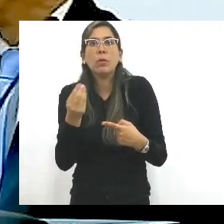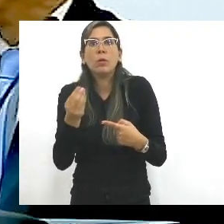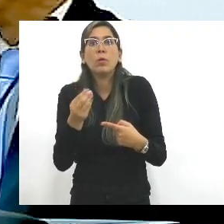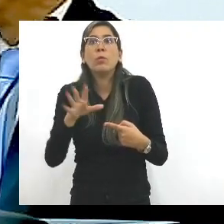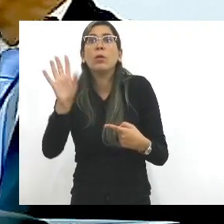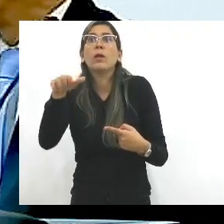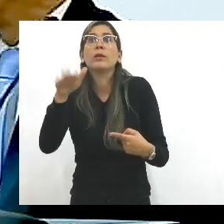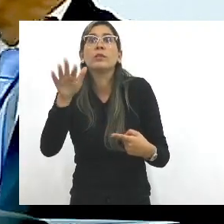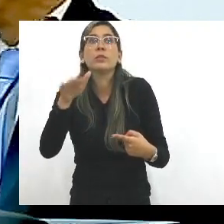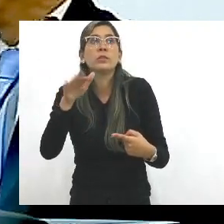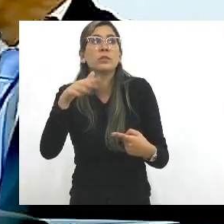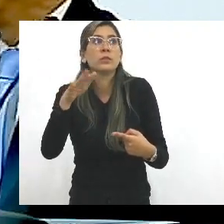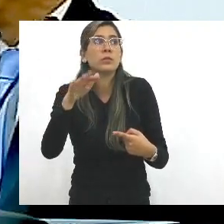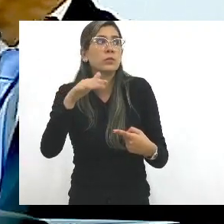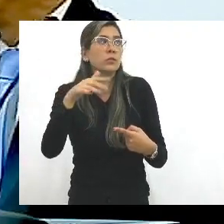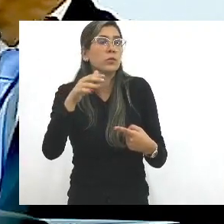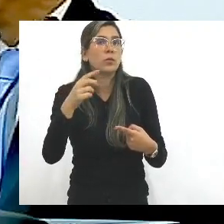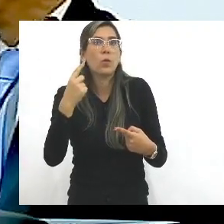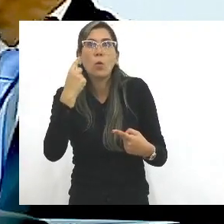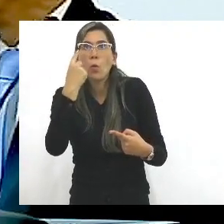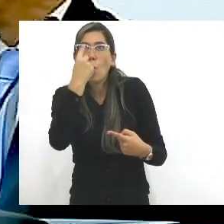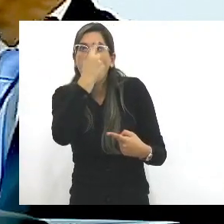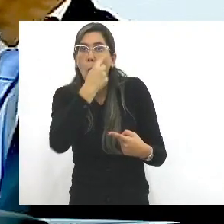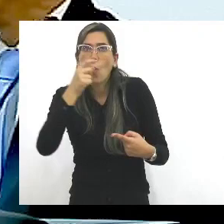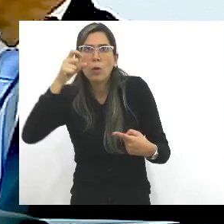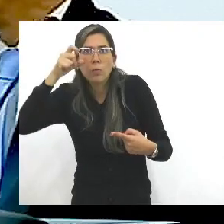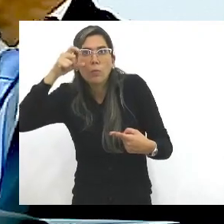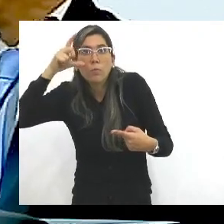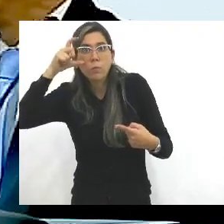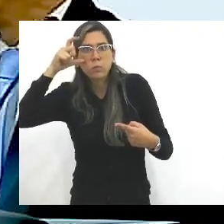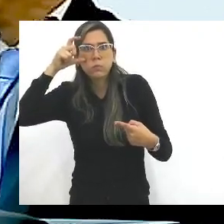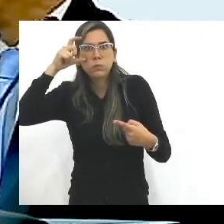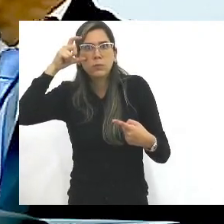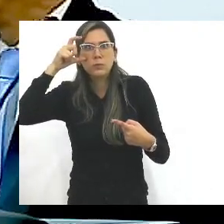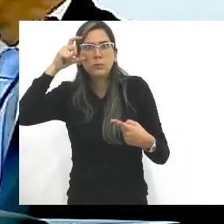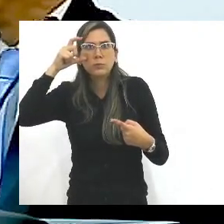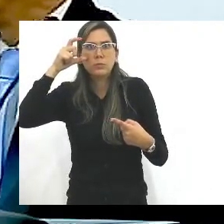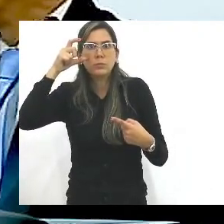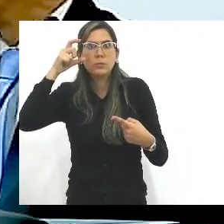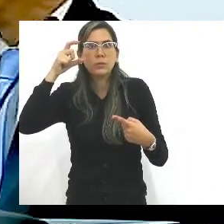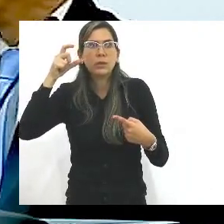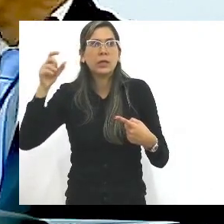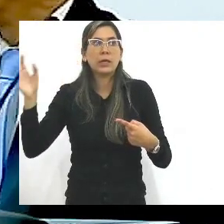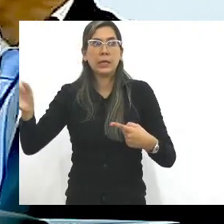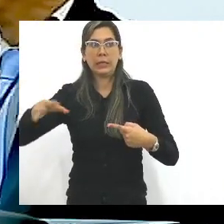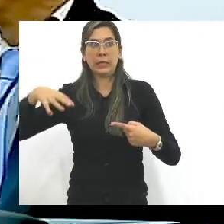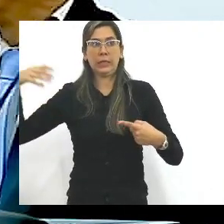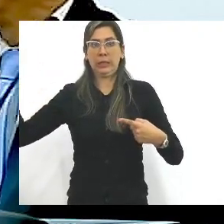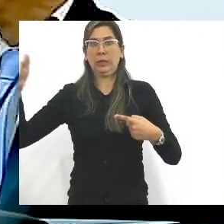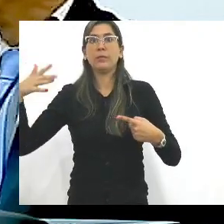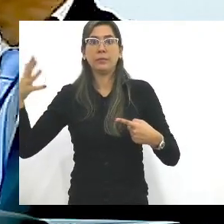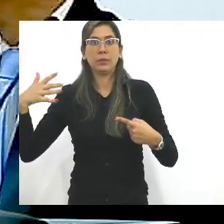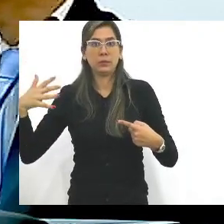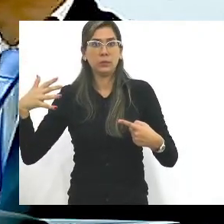chamar atenção? O olho vai estar arregalado e, provavelmente, ela vai fazer esse movimento.